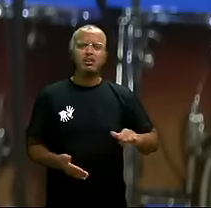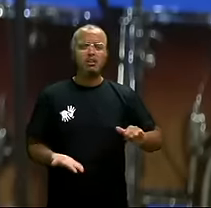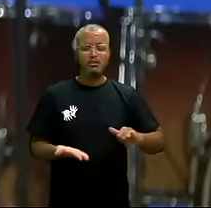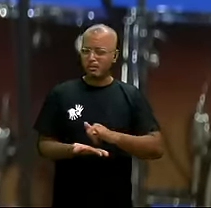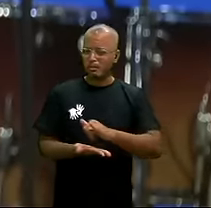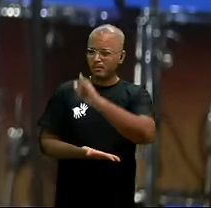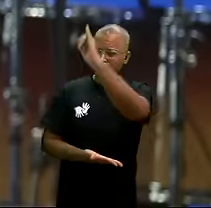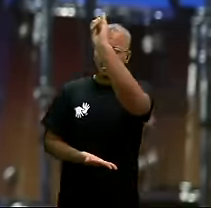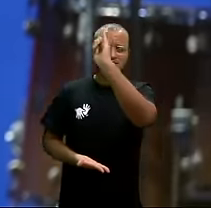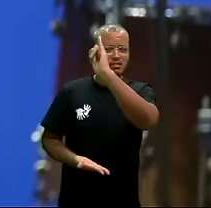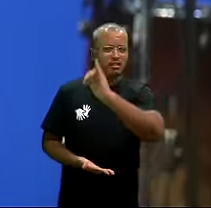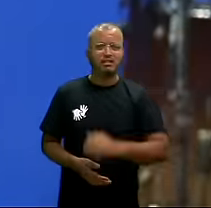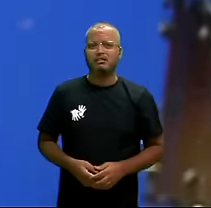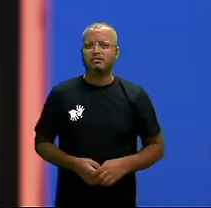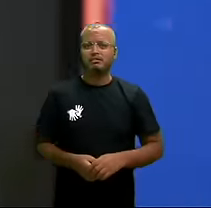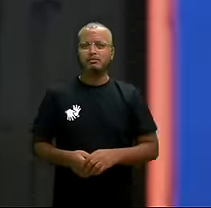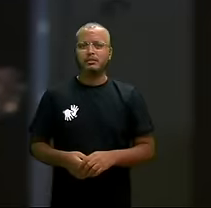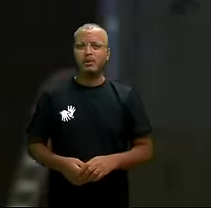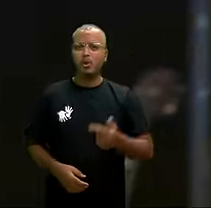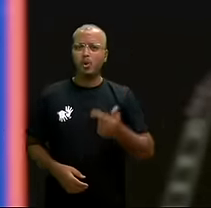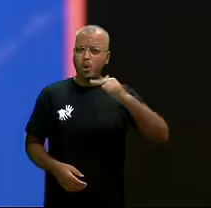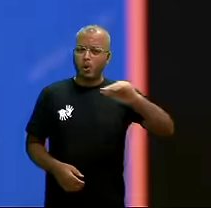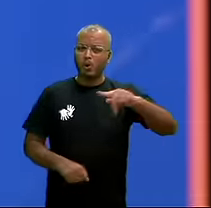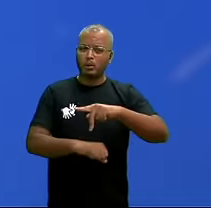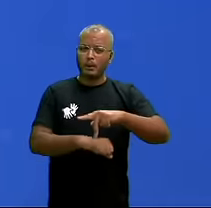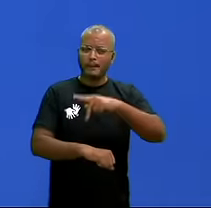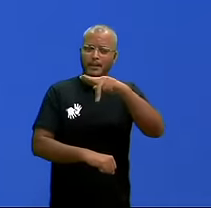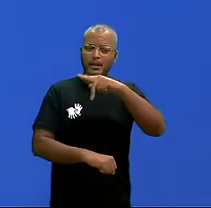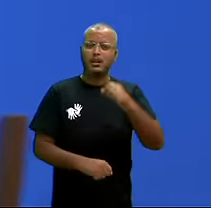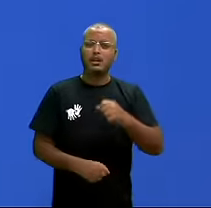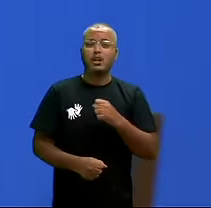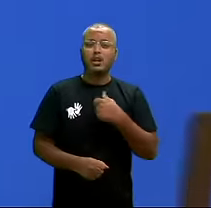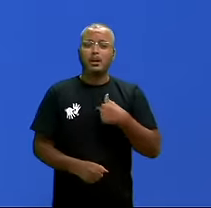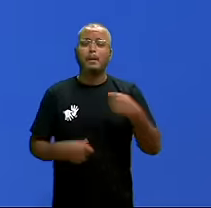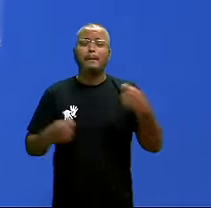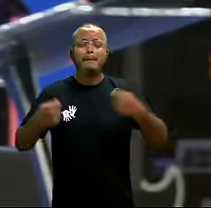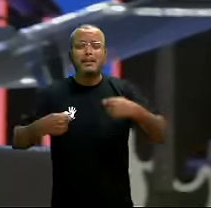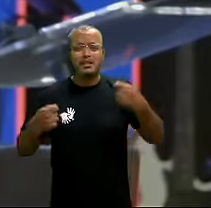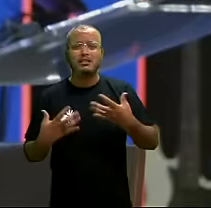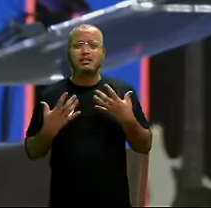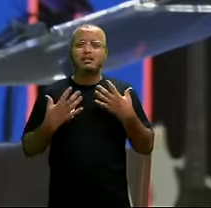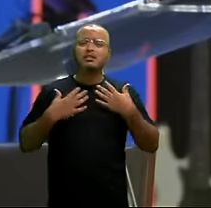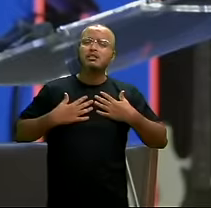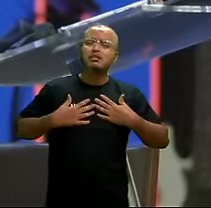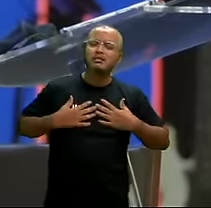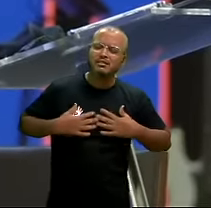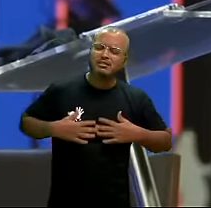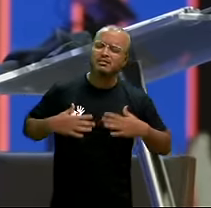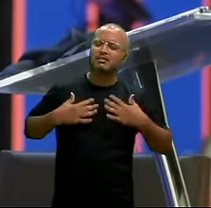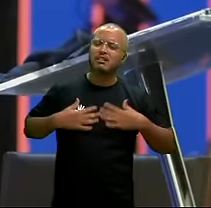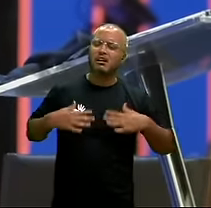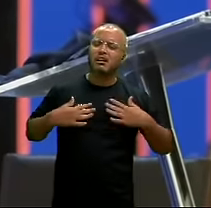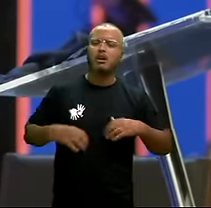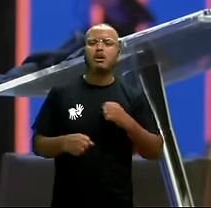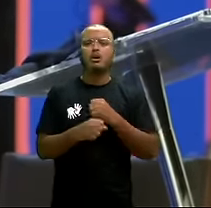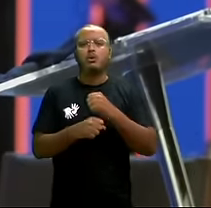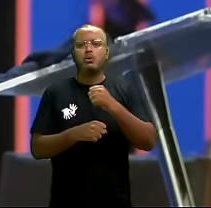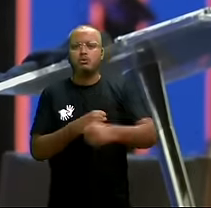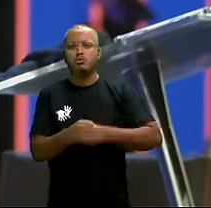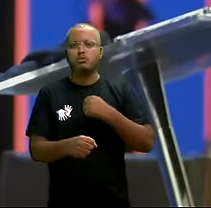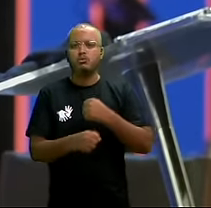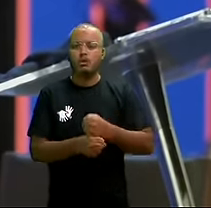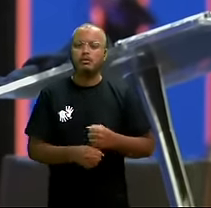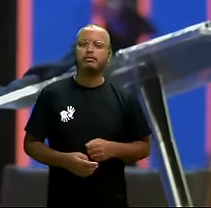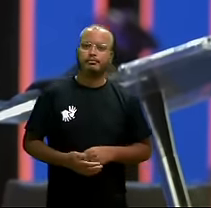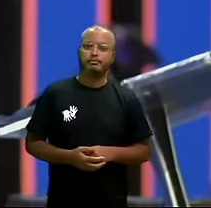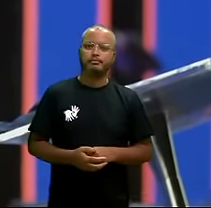algum país desse mundo. Nós vamos descansar um ano sabático. Eu preciso descansar. Eu não aguento mais ver gente. Eu queria matar metade da igreja. A outra metade eu queria